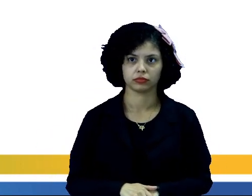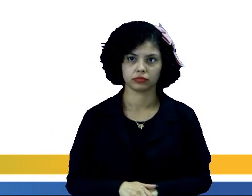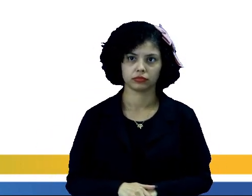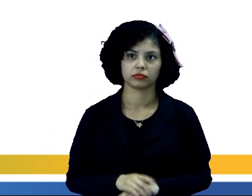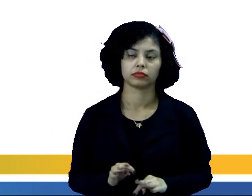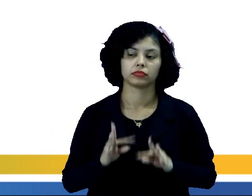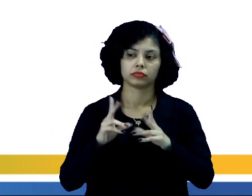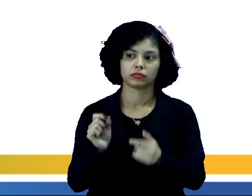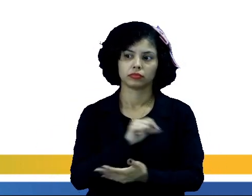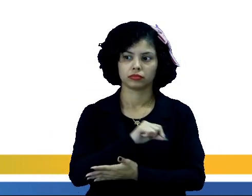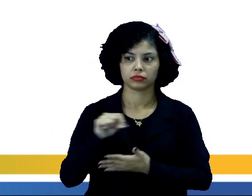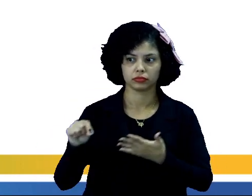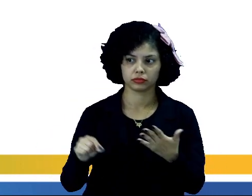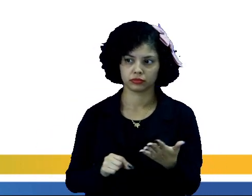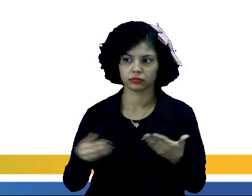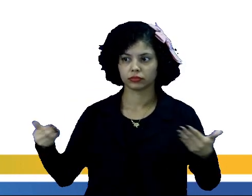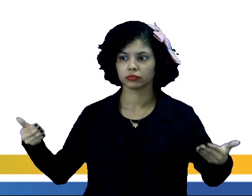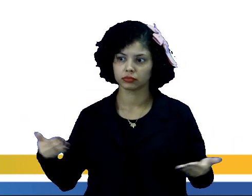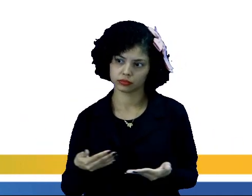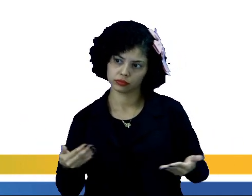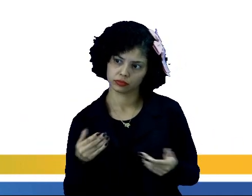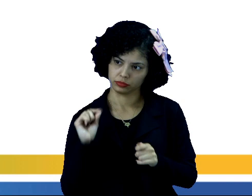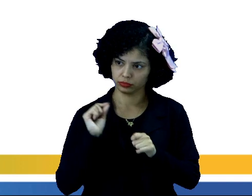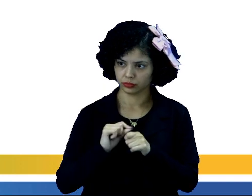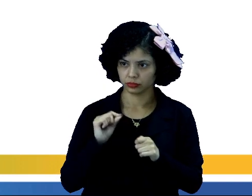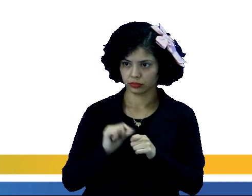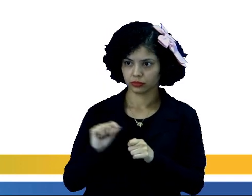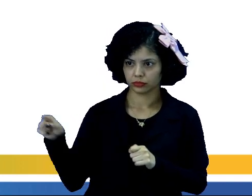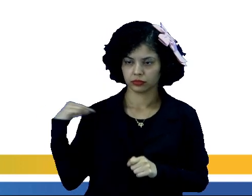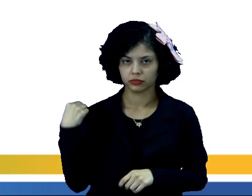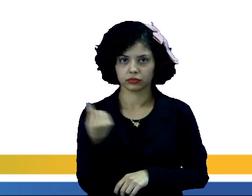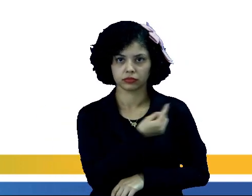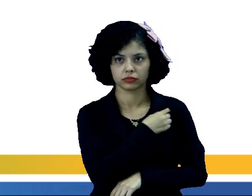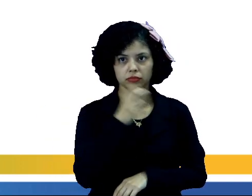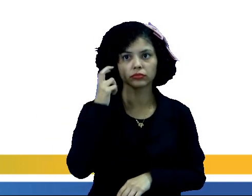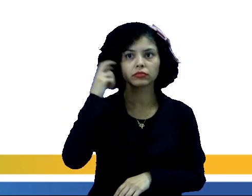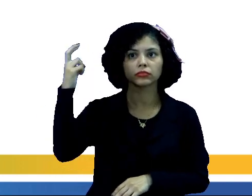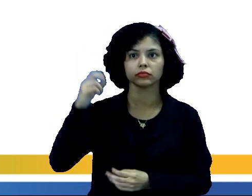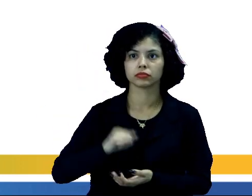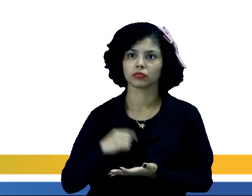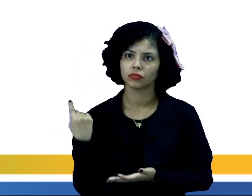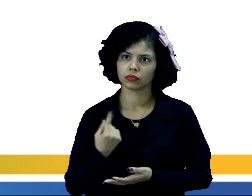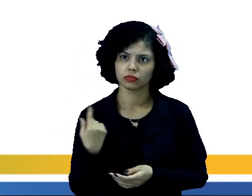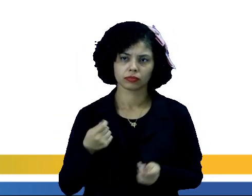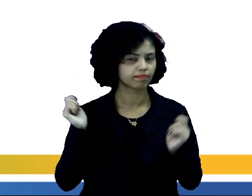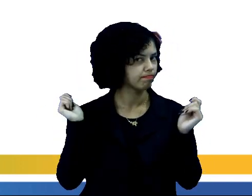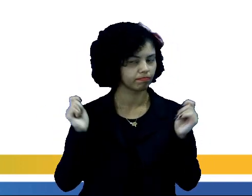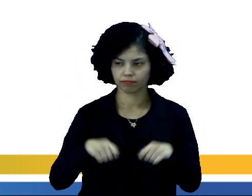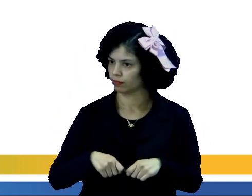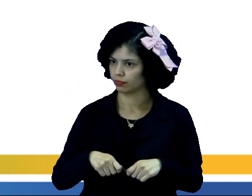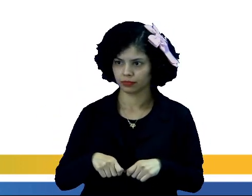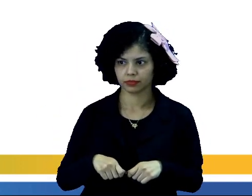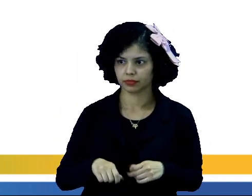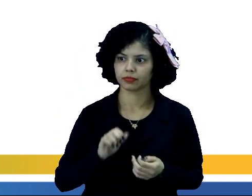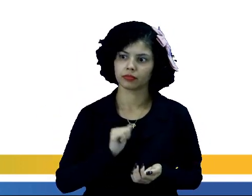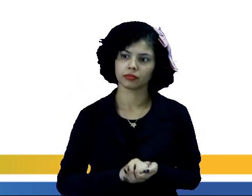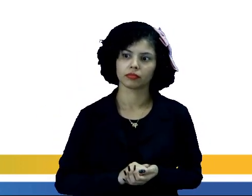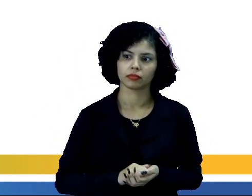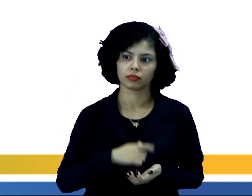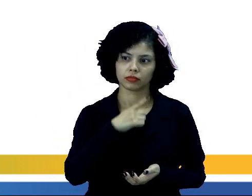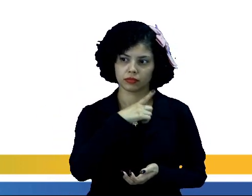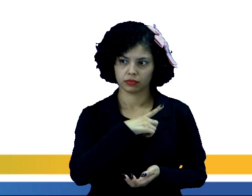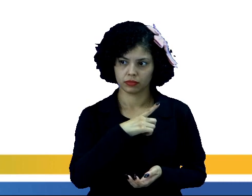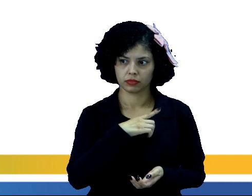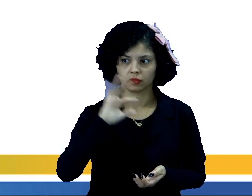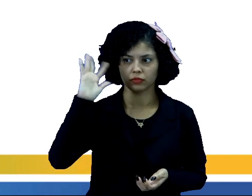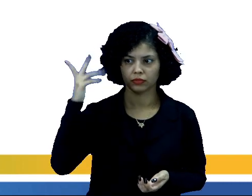brasileiro. De todos os elementos que atualmente fazem parte da nossa cultura, o único que não possui